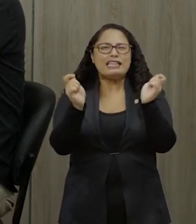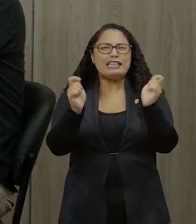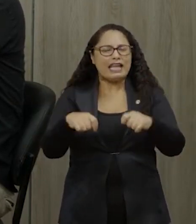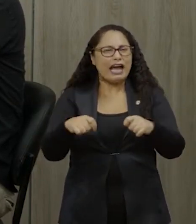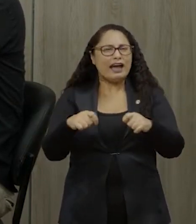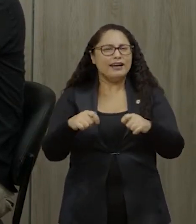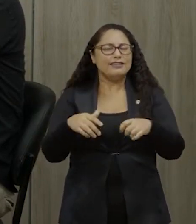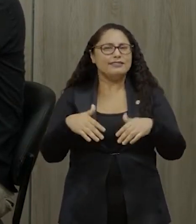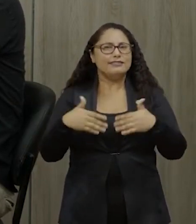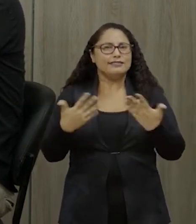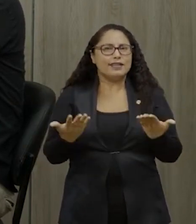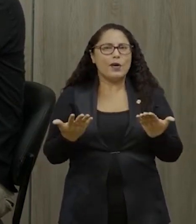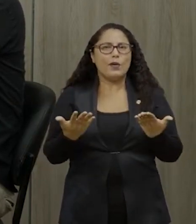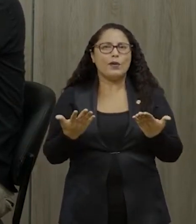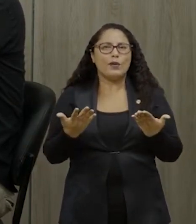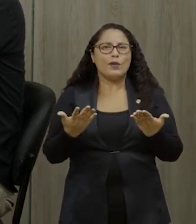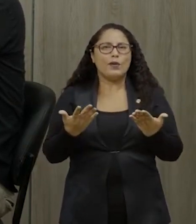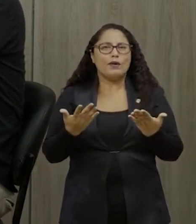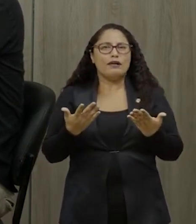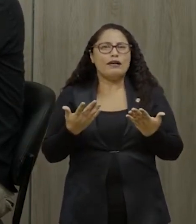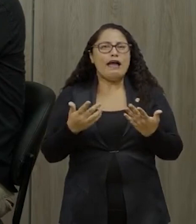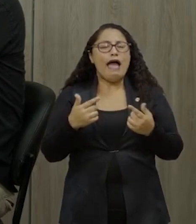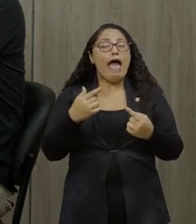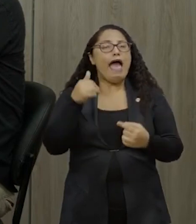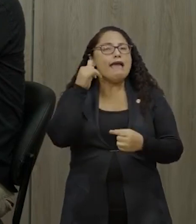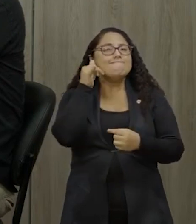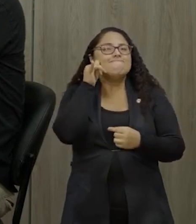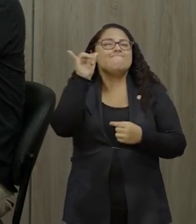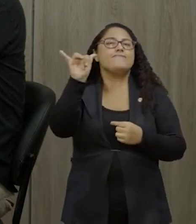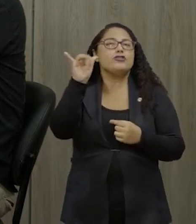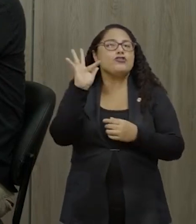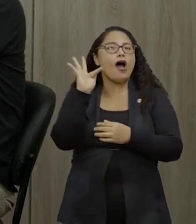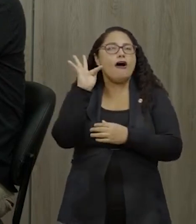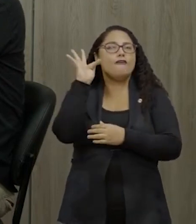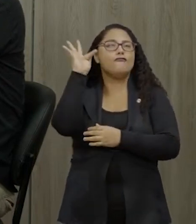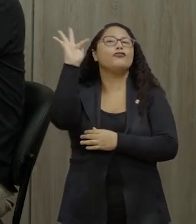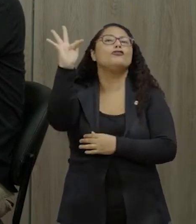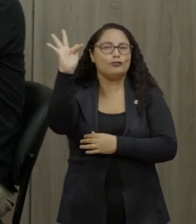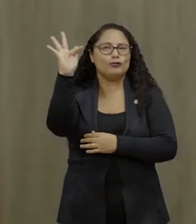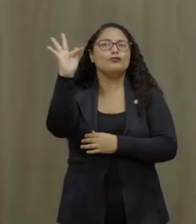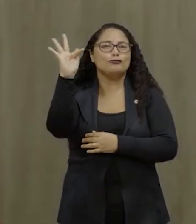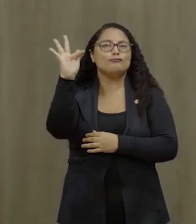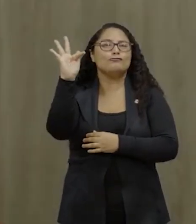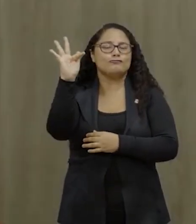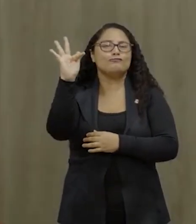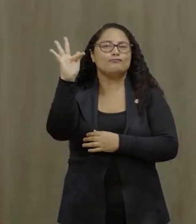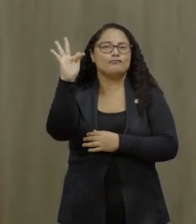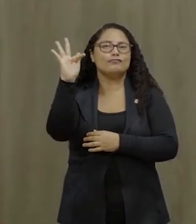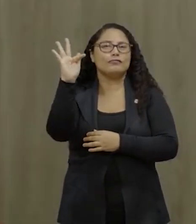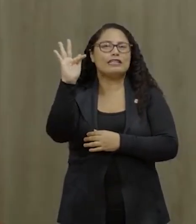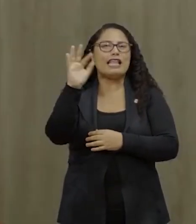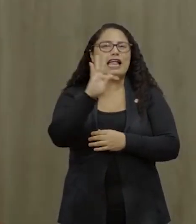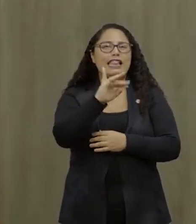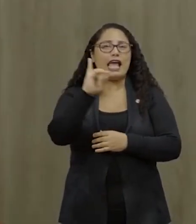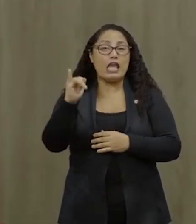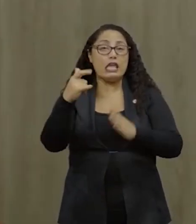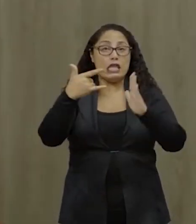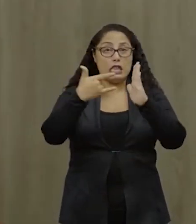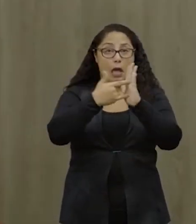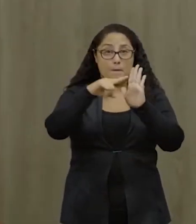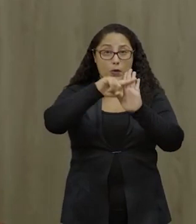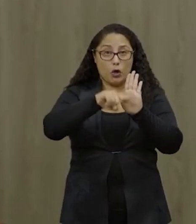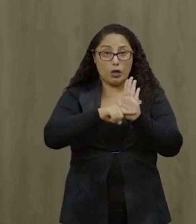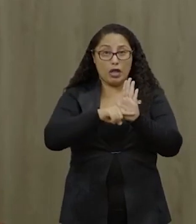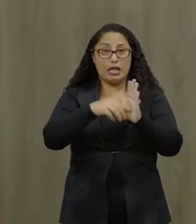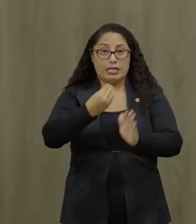viável. Então, acho que é inevitável que o futuro da TI, da